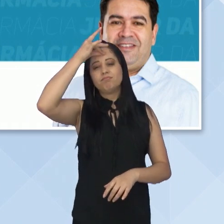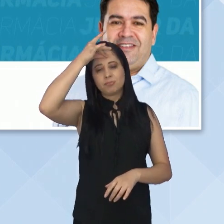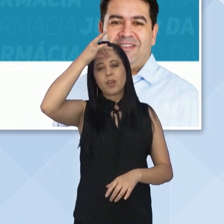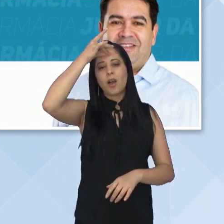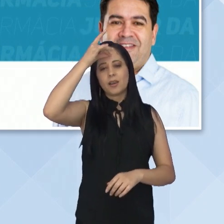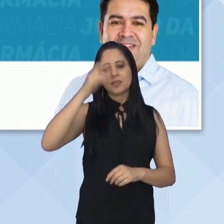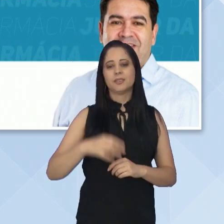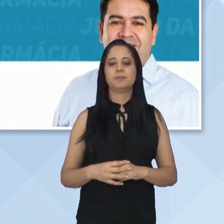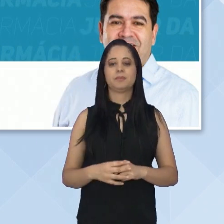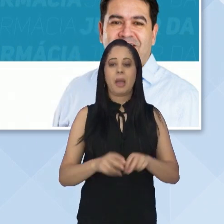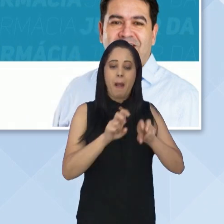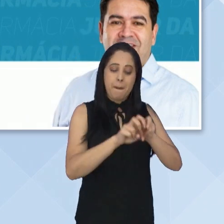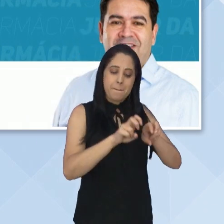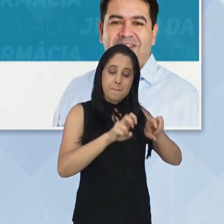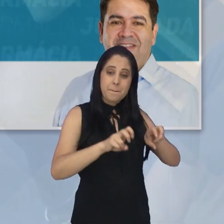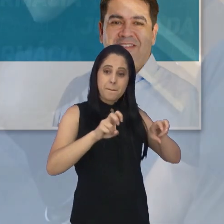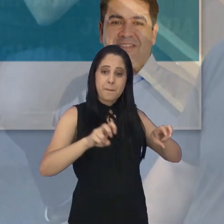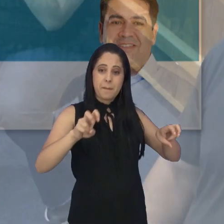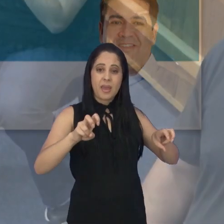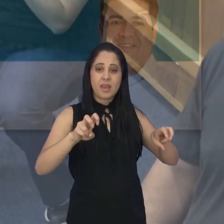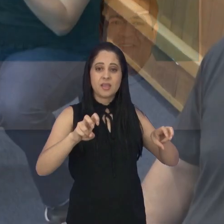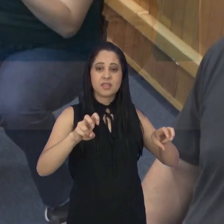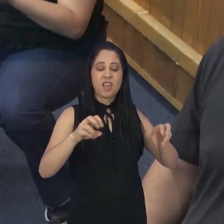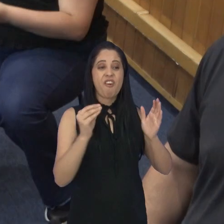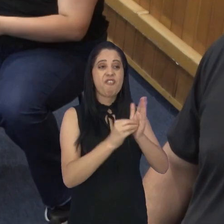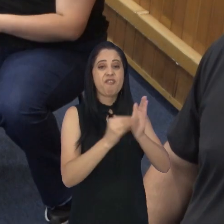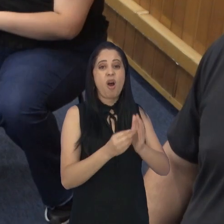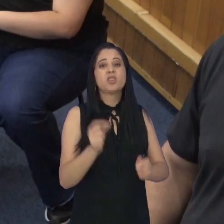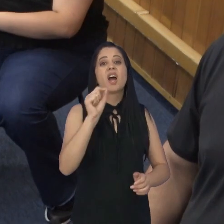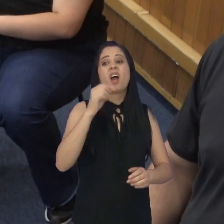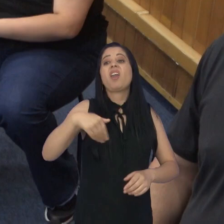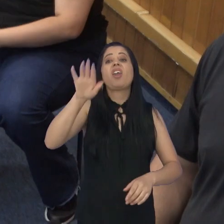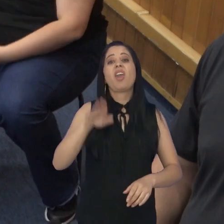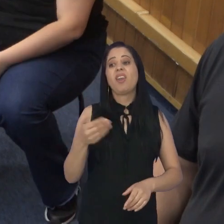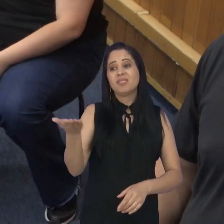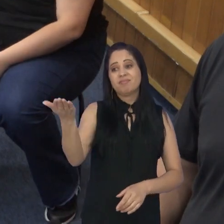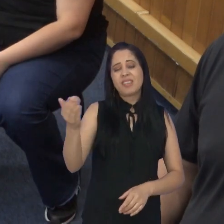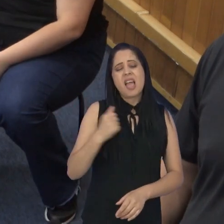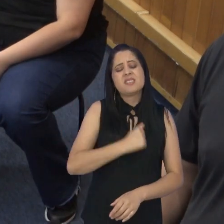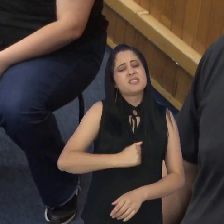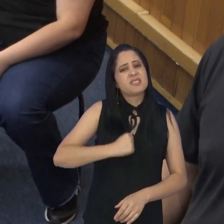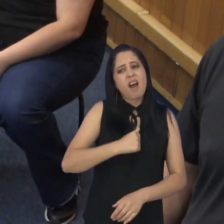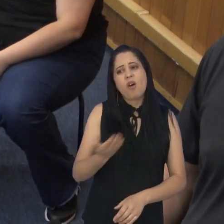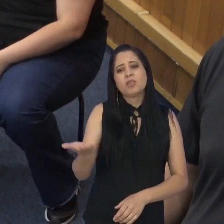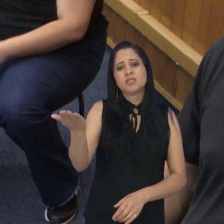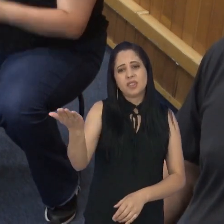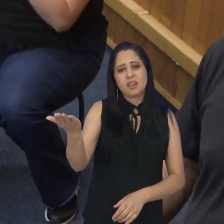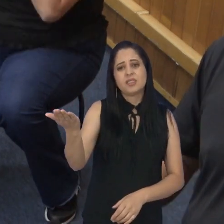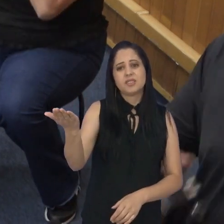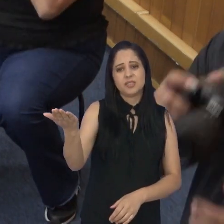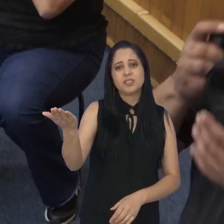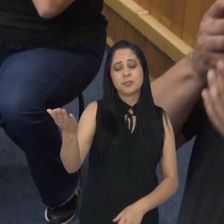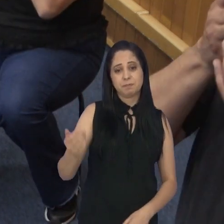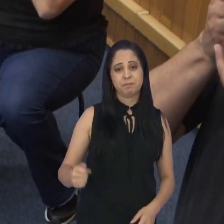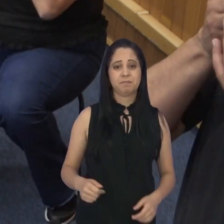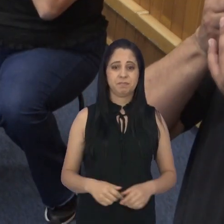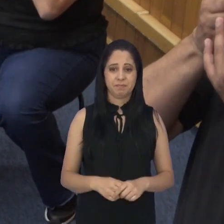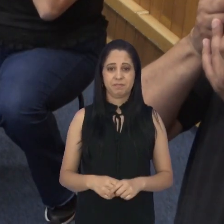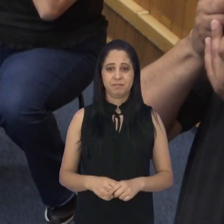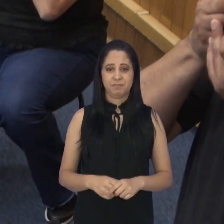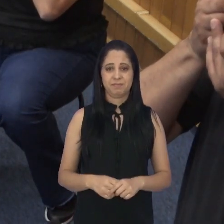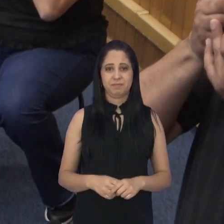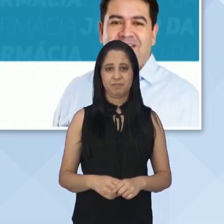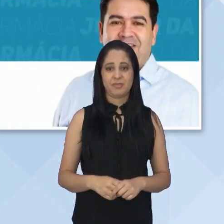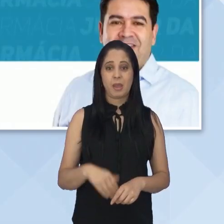cor. Naquela mesa tá faltando ele e a saudade dele. Uma homenagem para vocês, peço para todos os